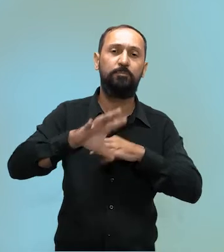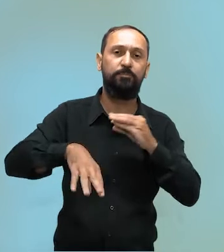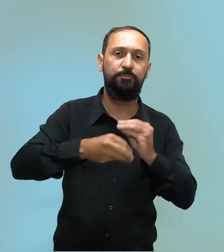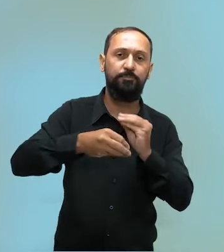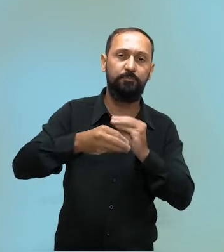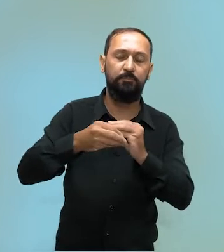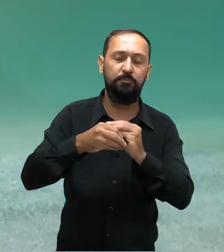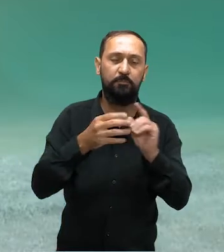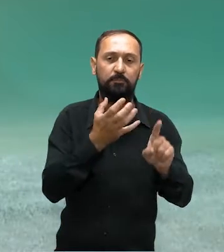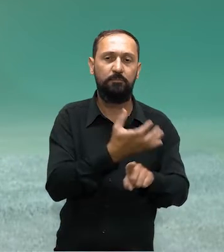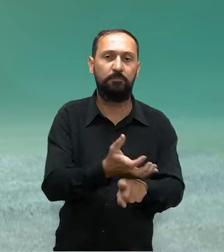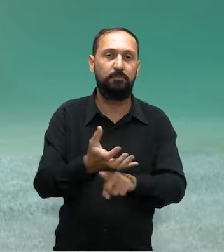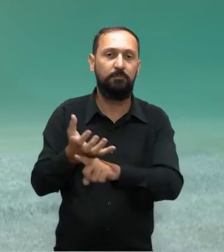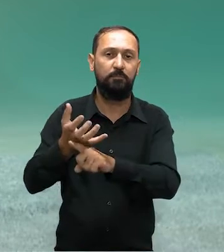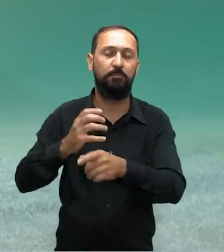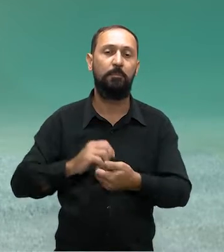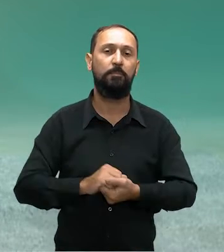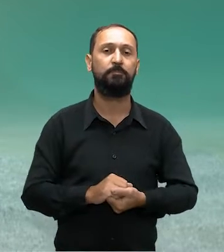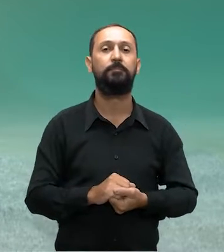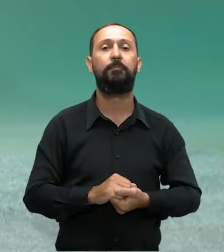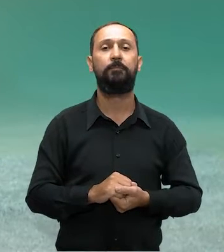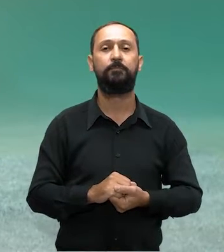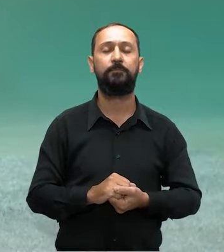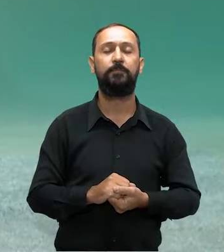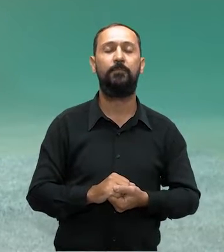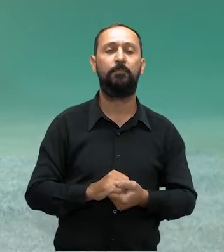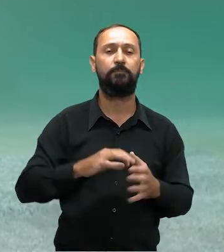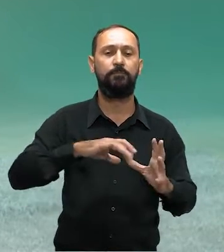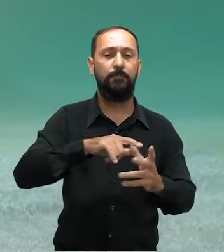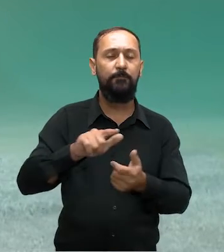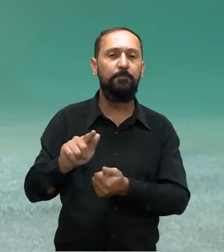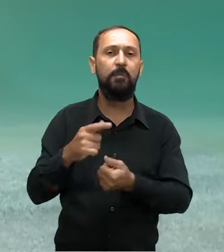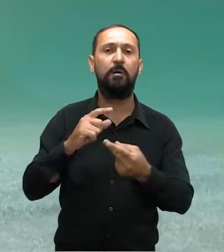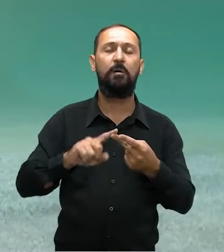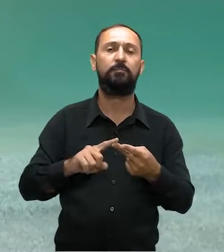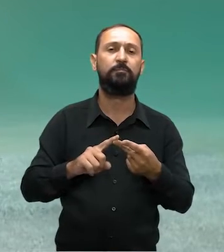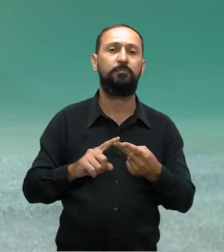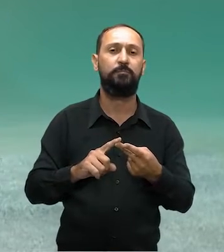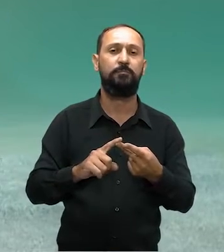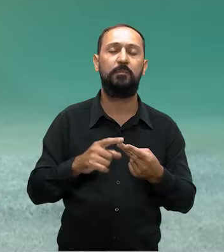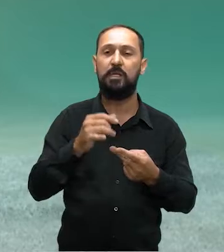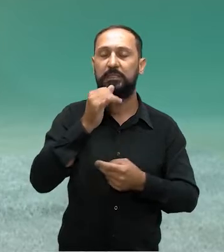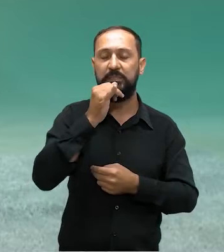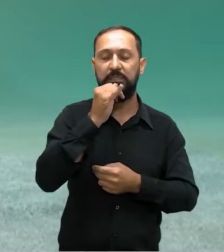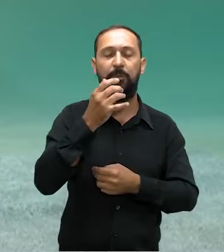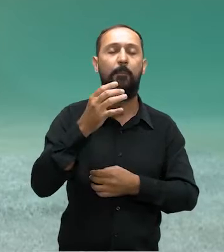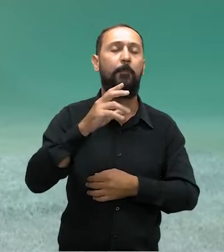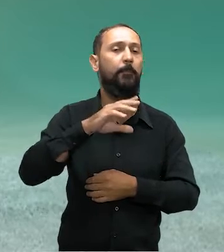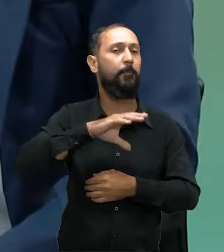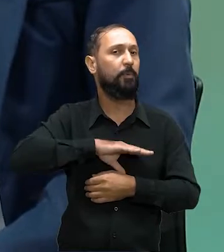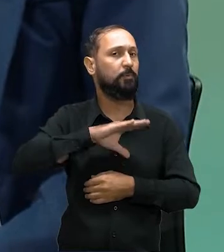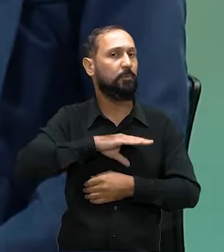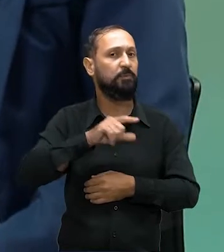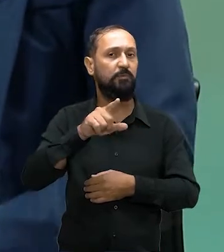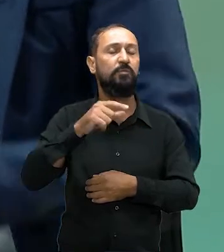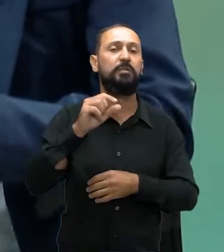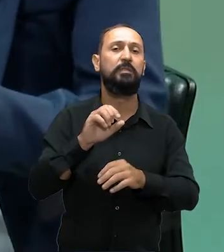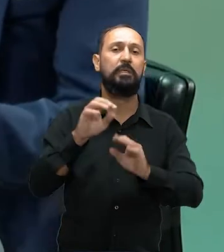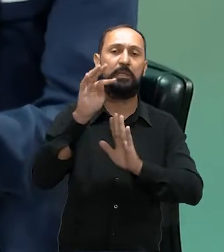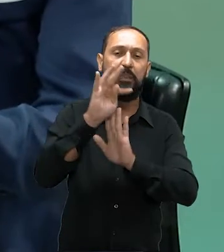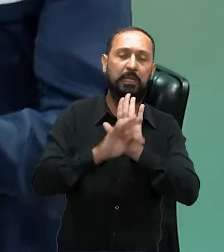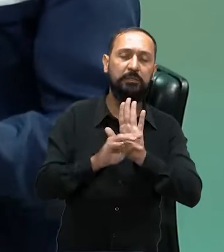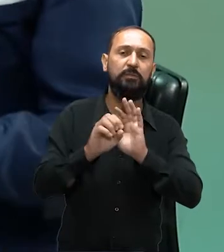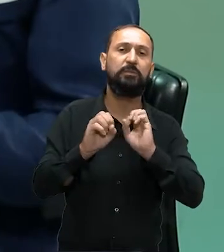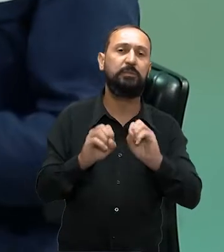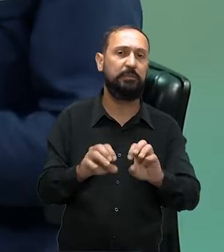ela pode ser inserida em várias disciplinas. Todas as disciplinas que você quiser. Na área de geografia, por exemplo, em português, você